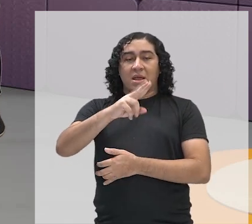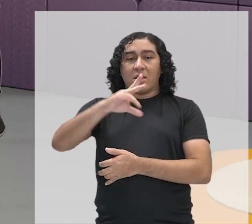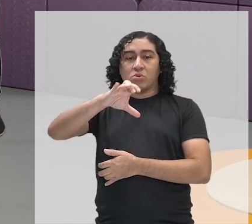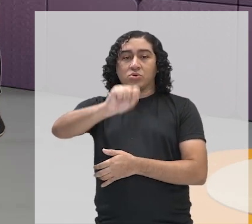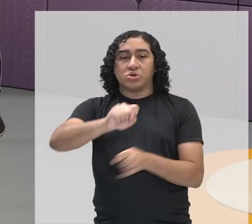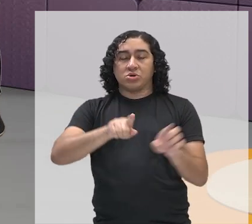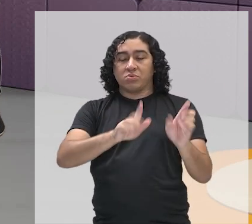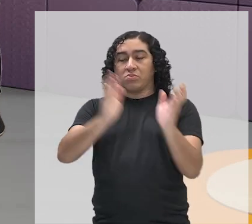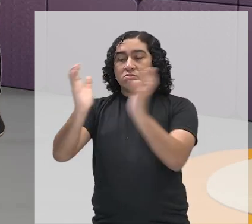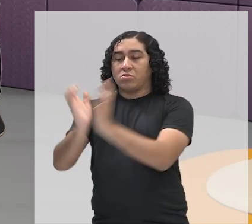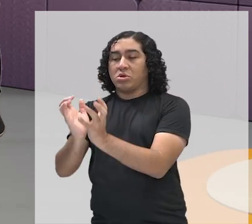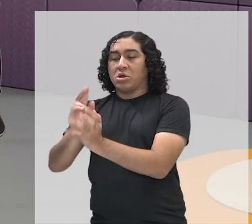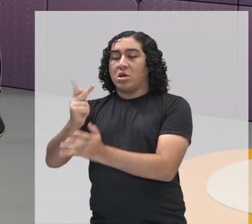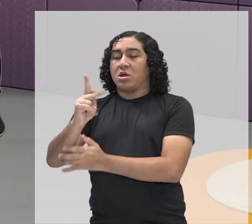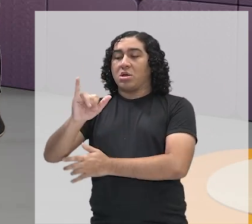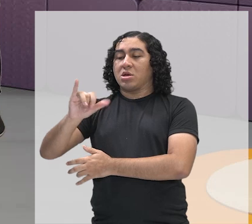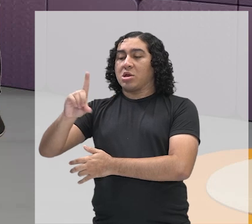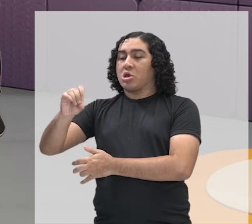tá? Então,